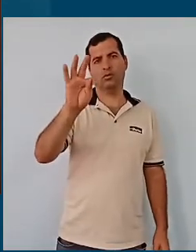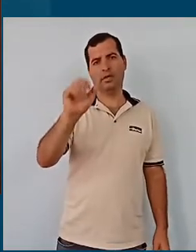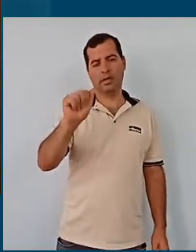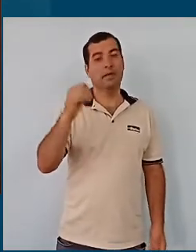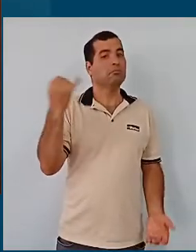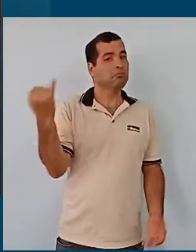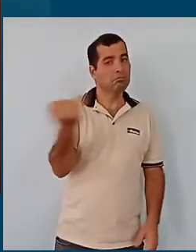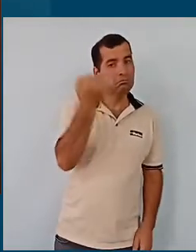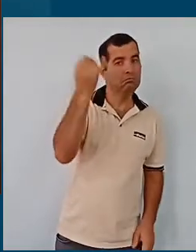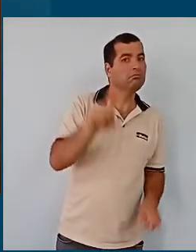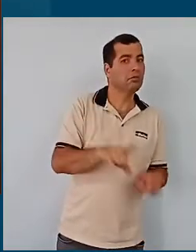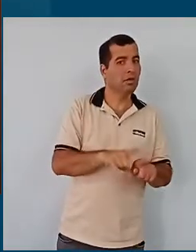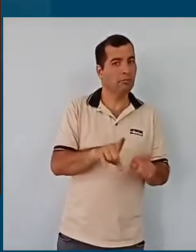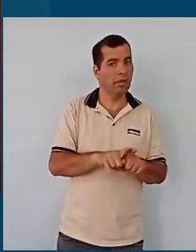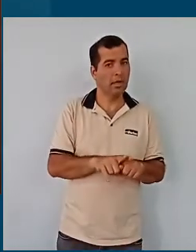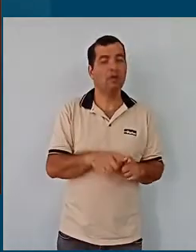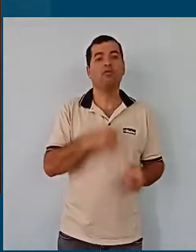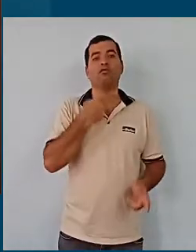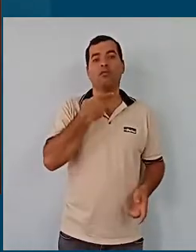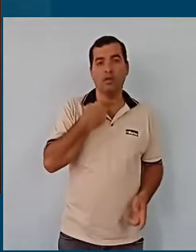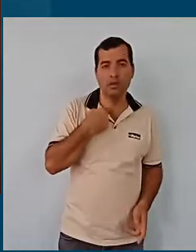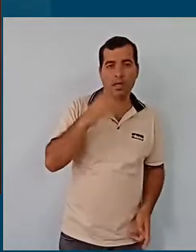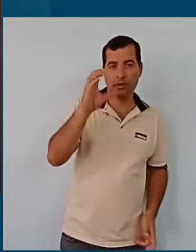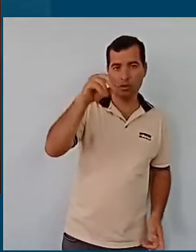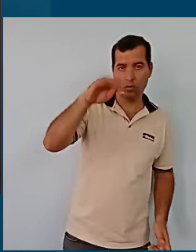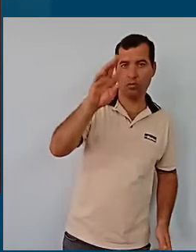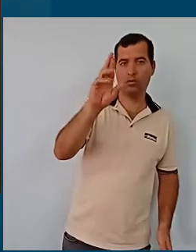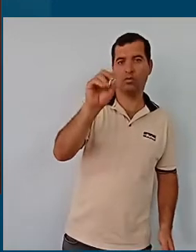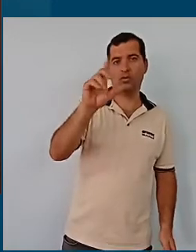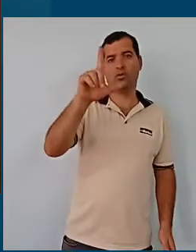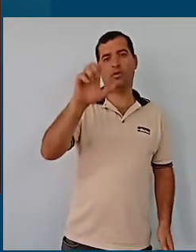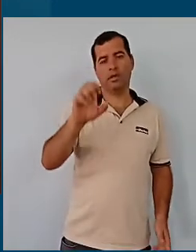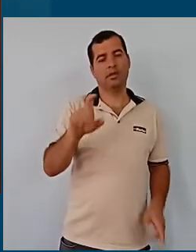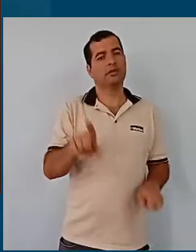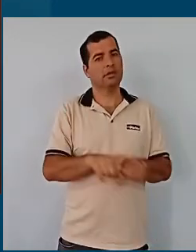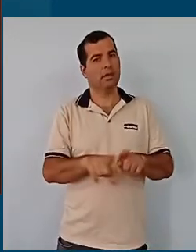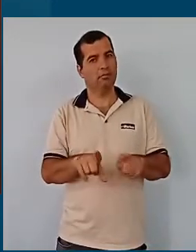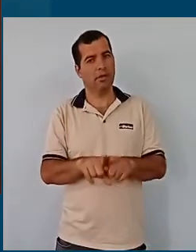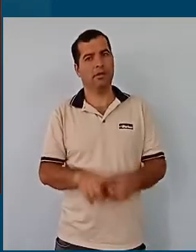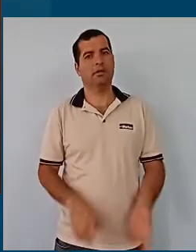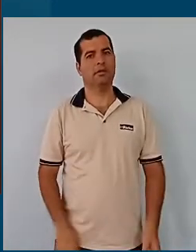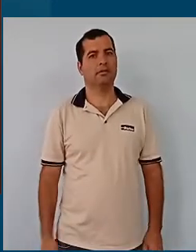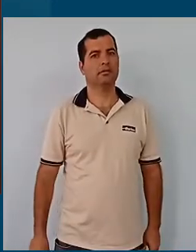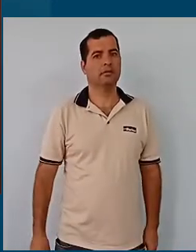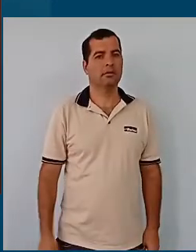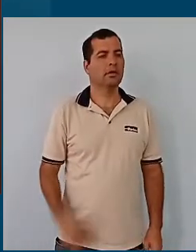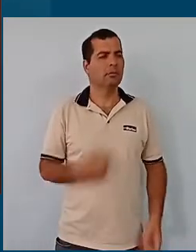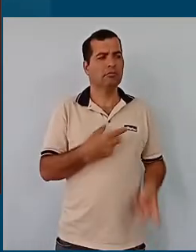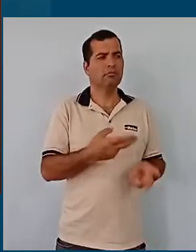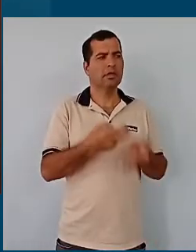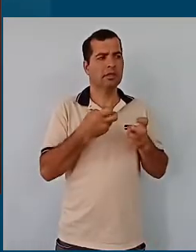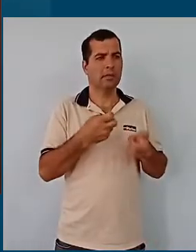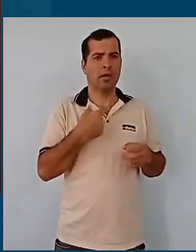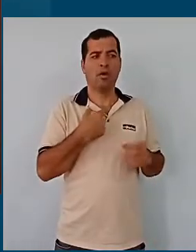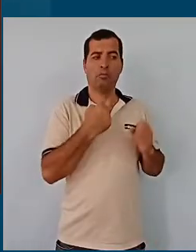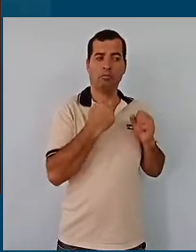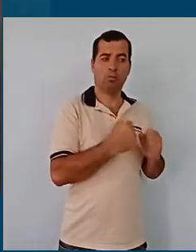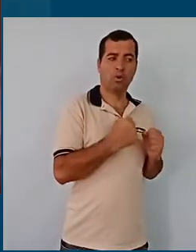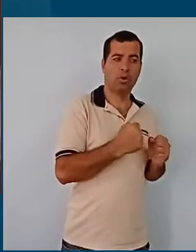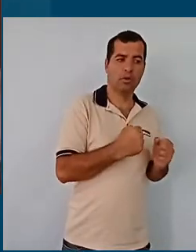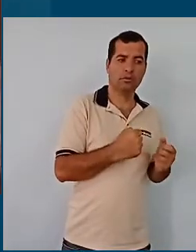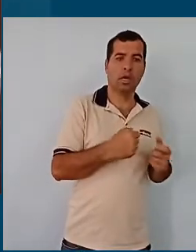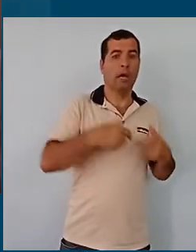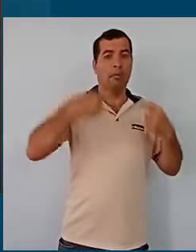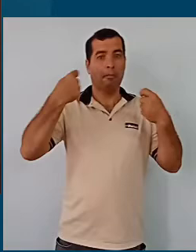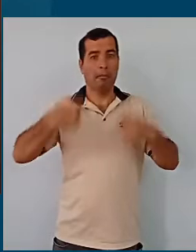autodisciplina, o controle da vontade pela própria criança, quando ela começa a perceber a diferença entre eu posso e